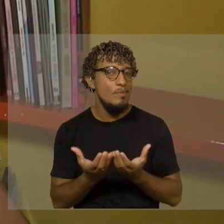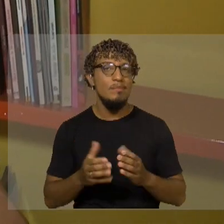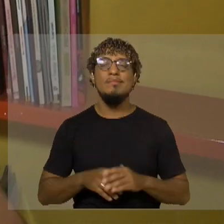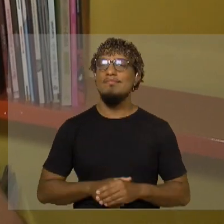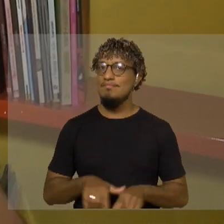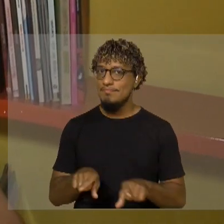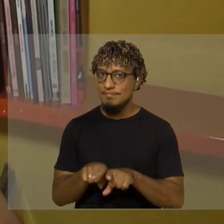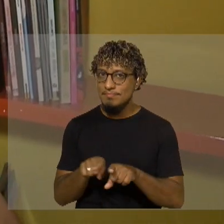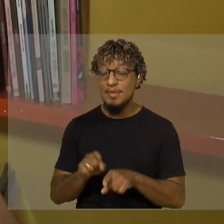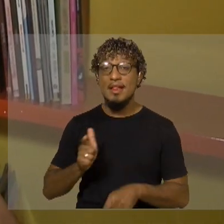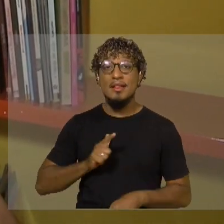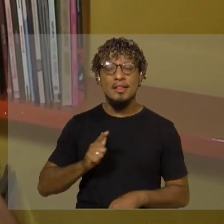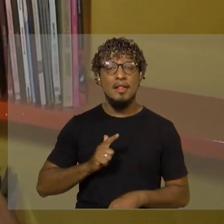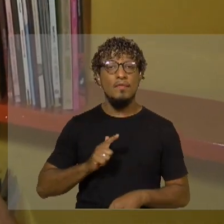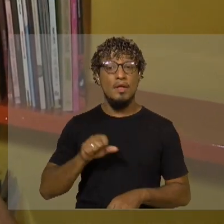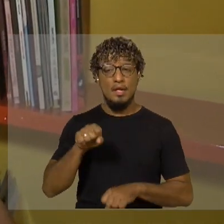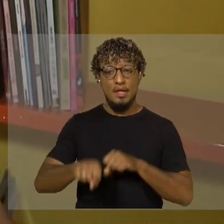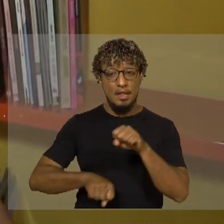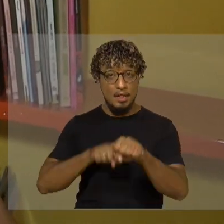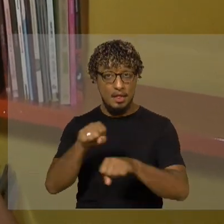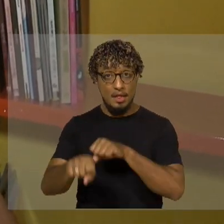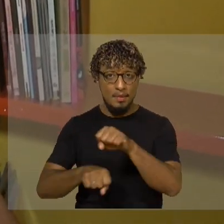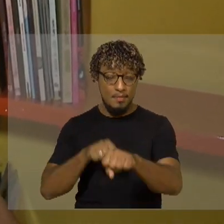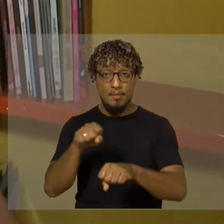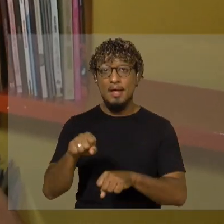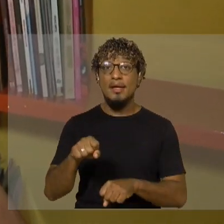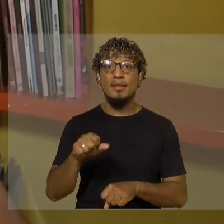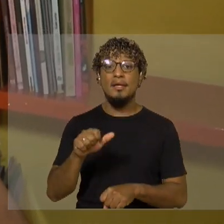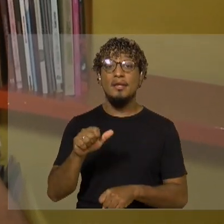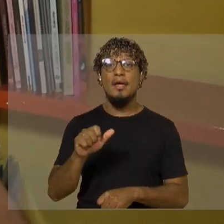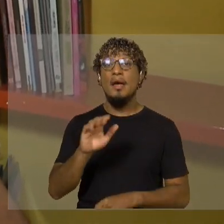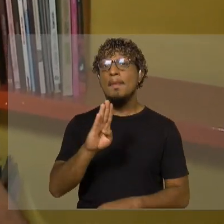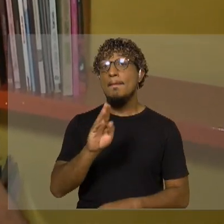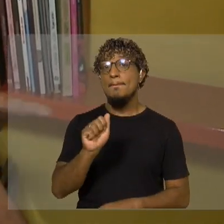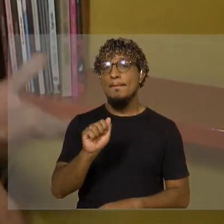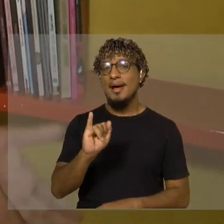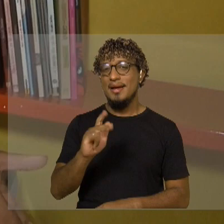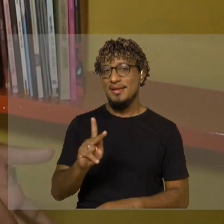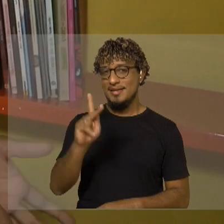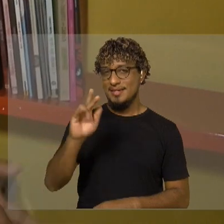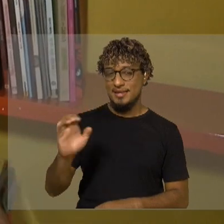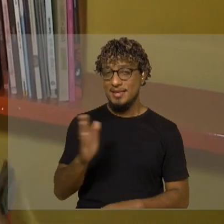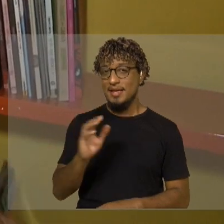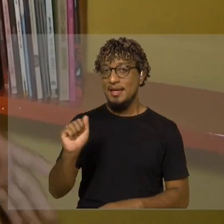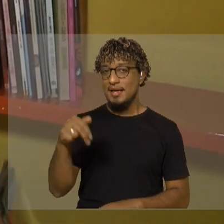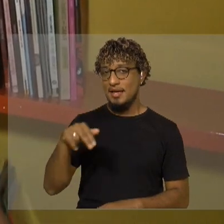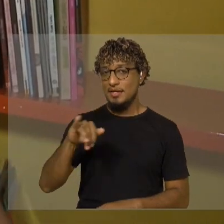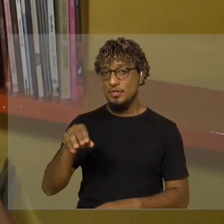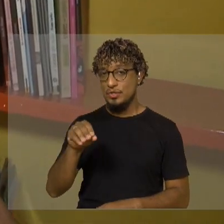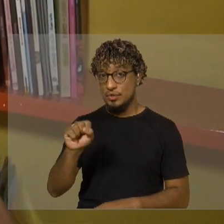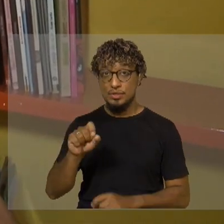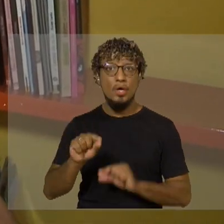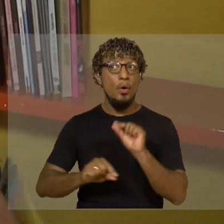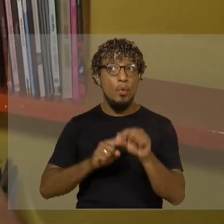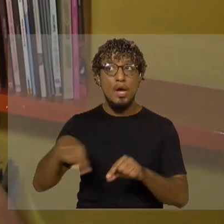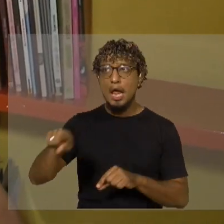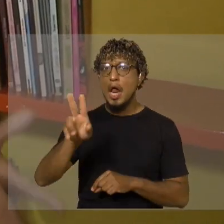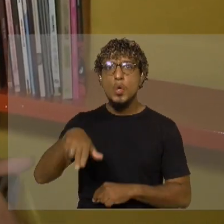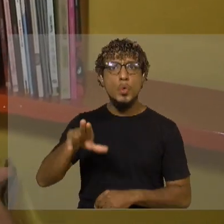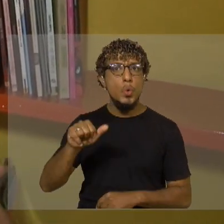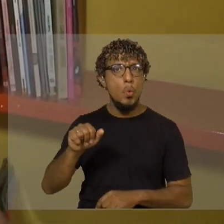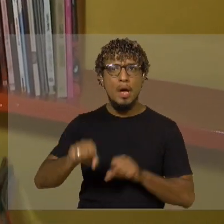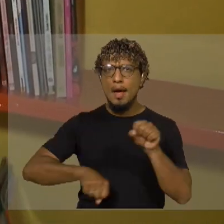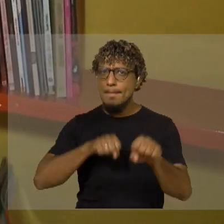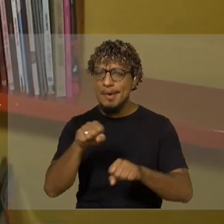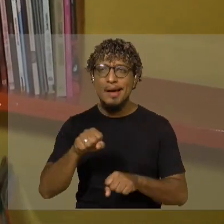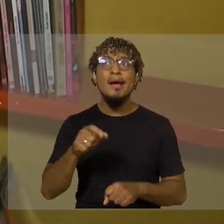também a Bike Anjas, né, que foi para ensinar as pessoas que nunca aprenderam a andar de bicicleta, que tinham vontade, mas nunca